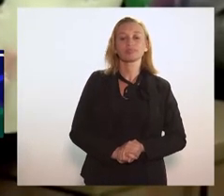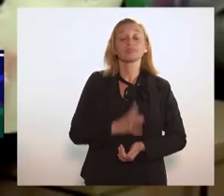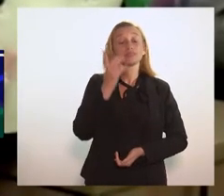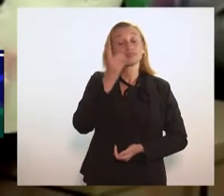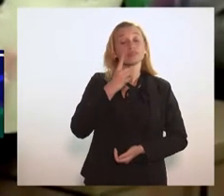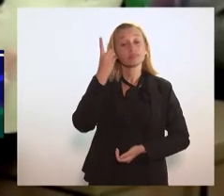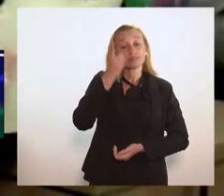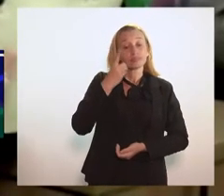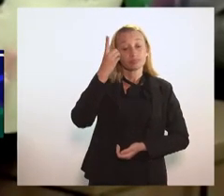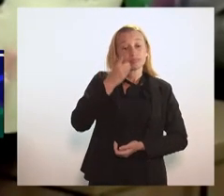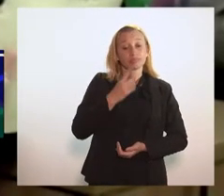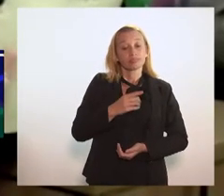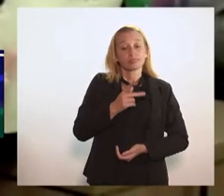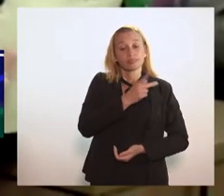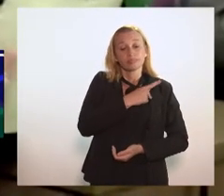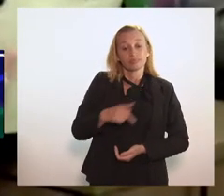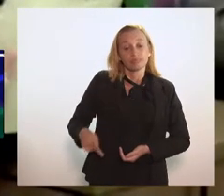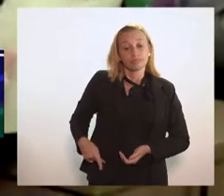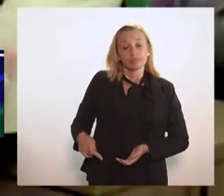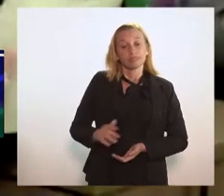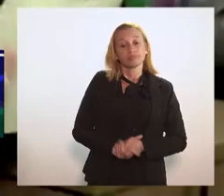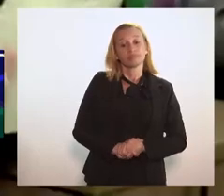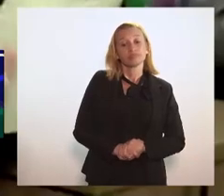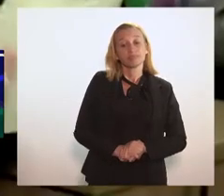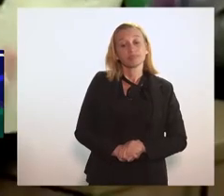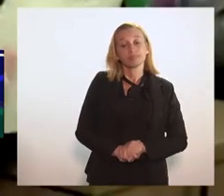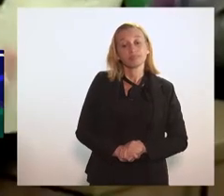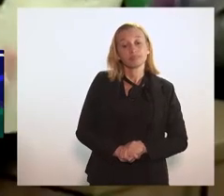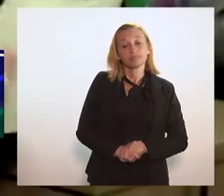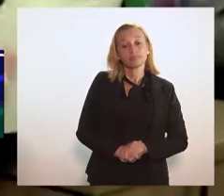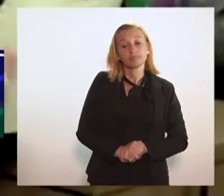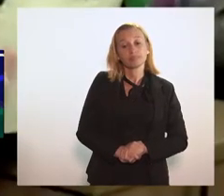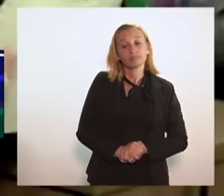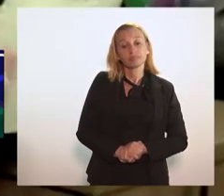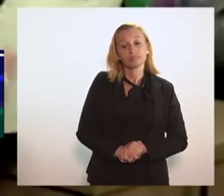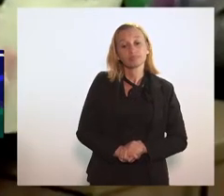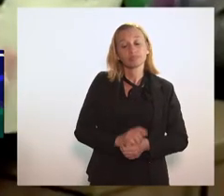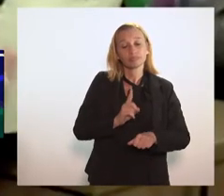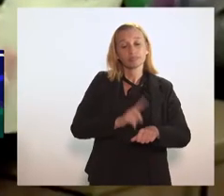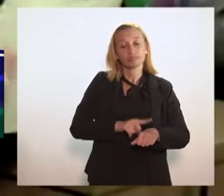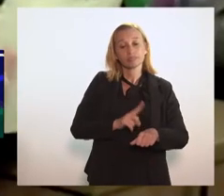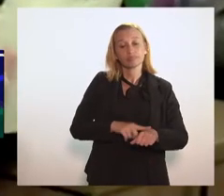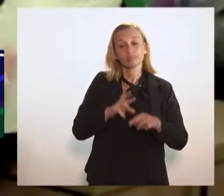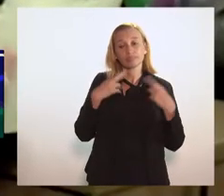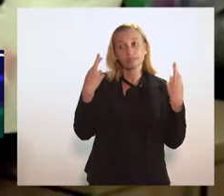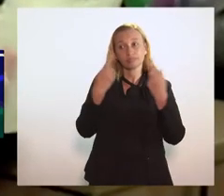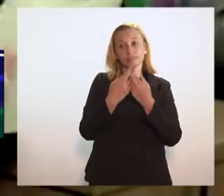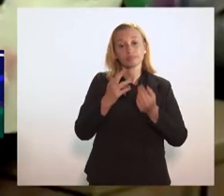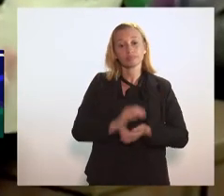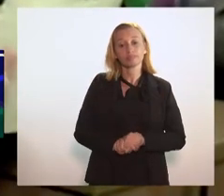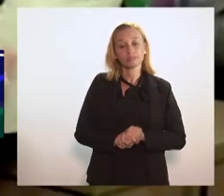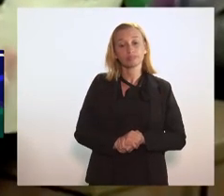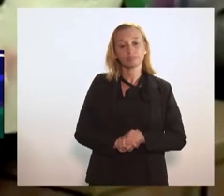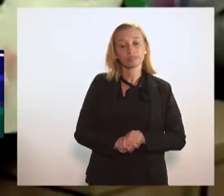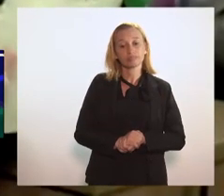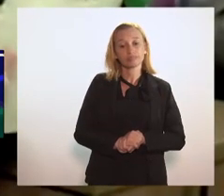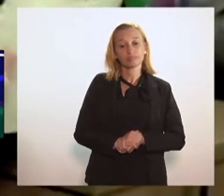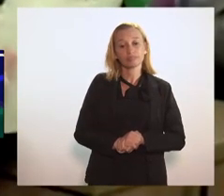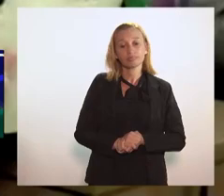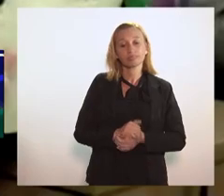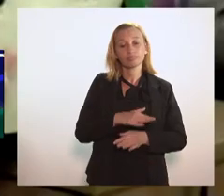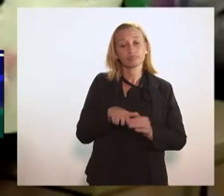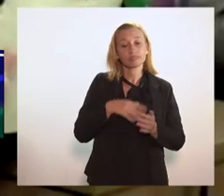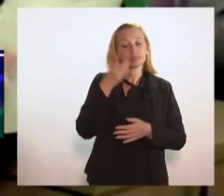Deputada e presidenta, presidente, que preside neste momento a sessão, nobres deputados,